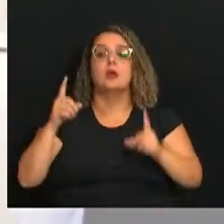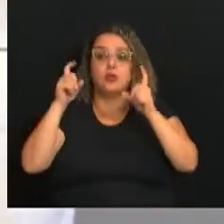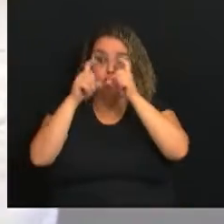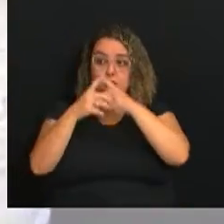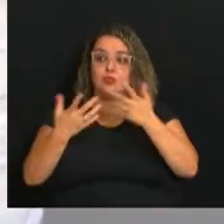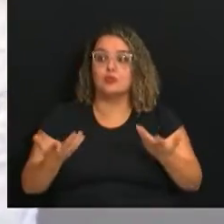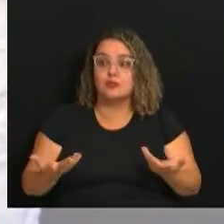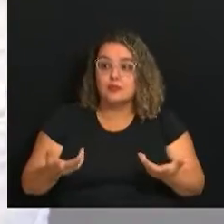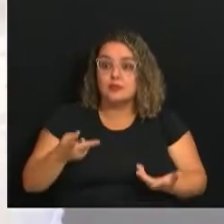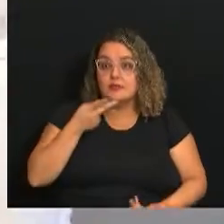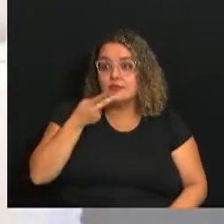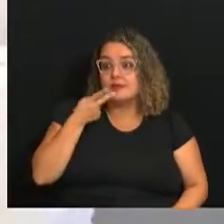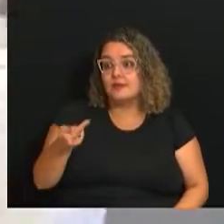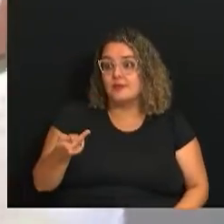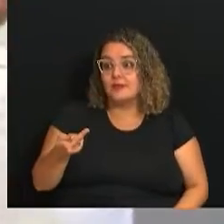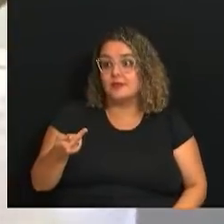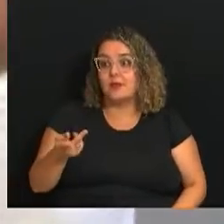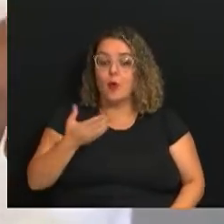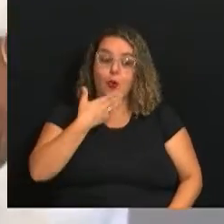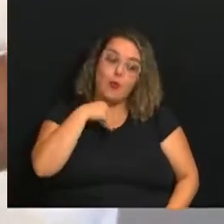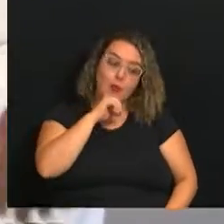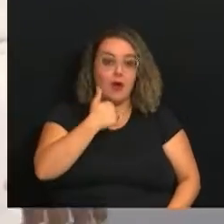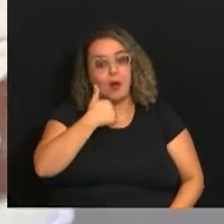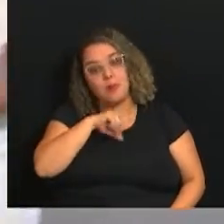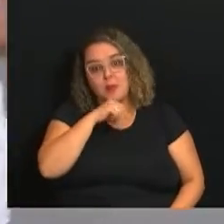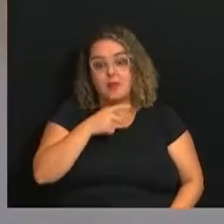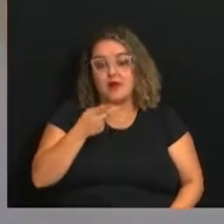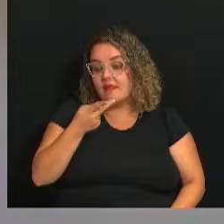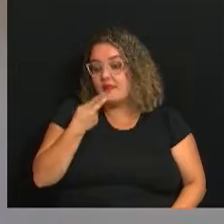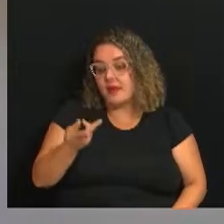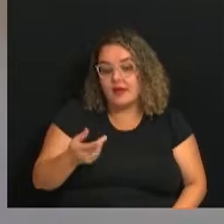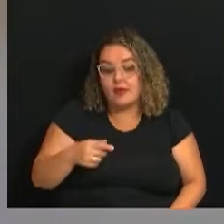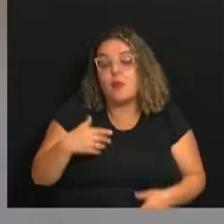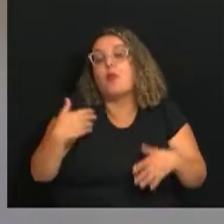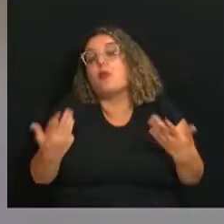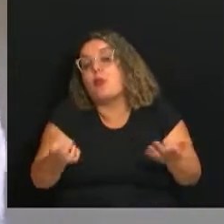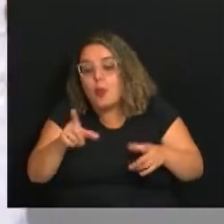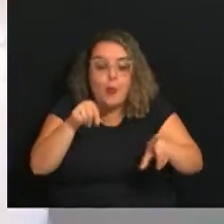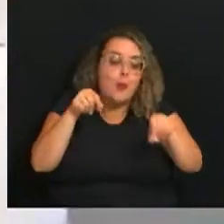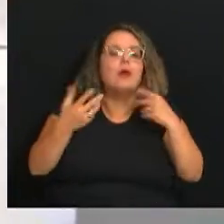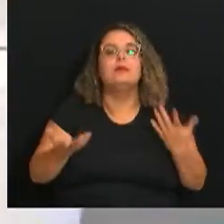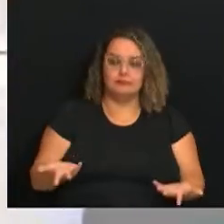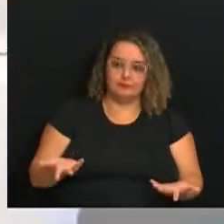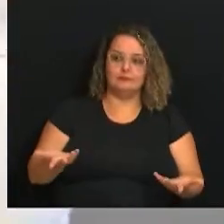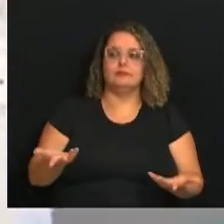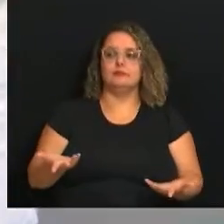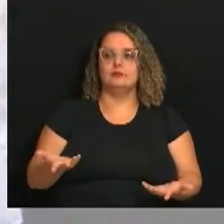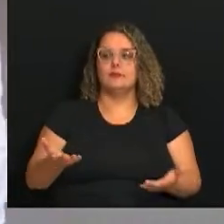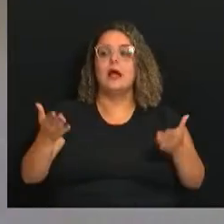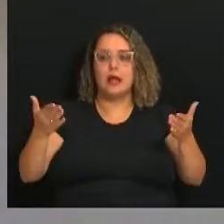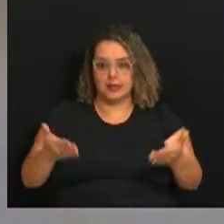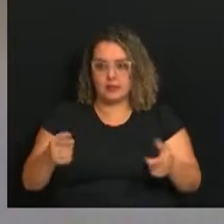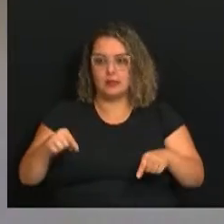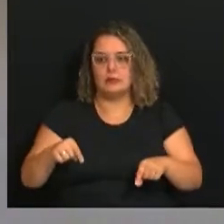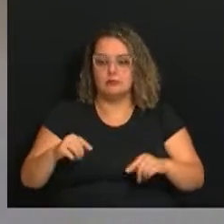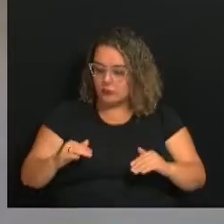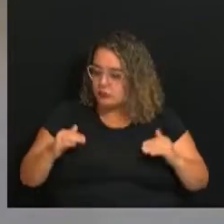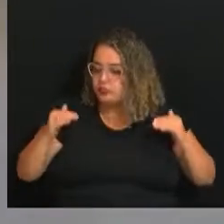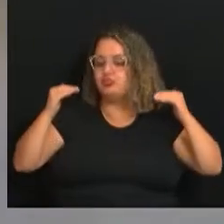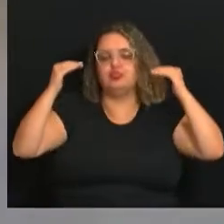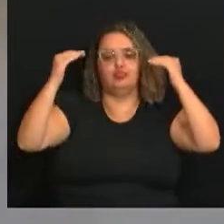ancestralidade, construindo a minha ancestralidade afro-indígena. Estava no ateliê residência da Funarte, em São